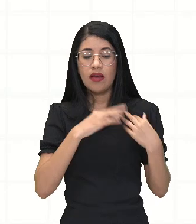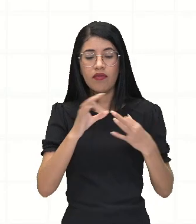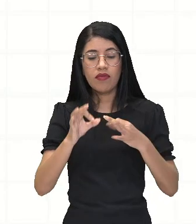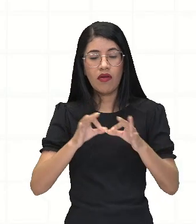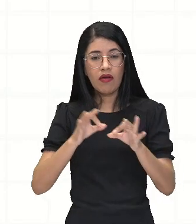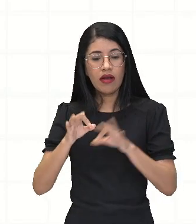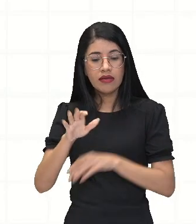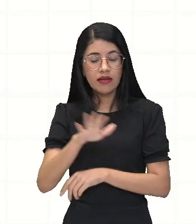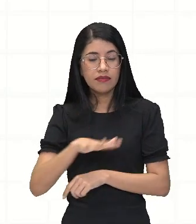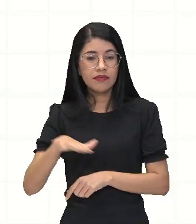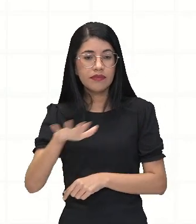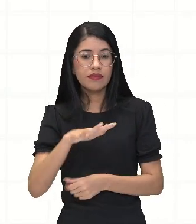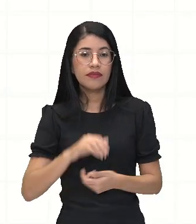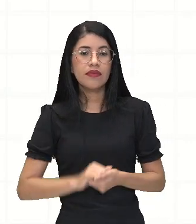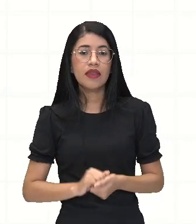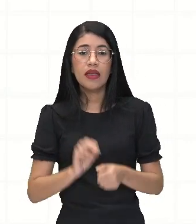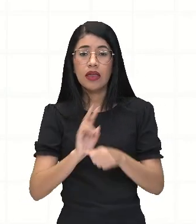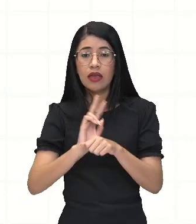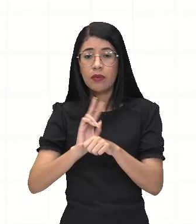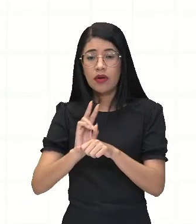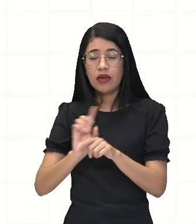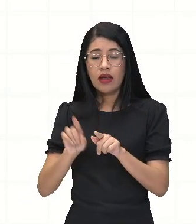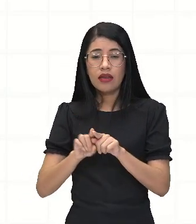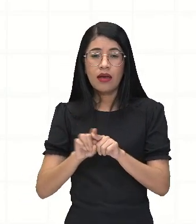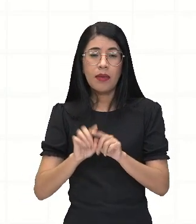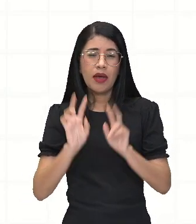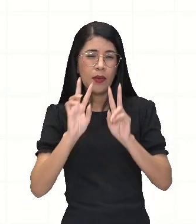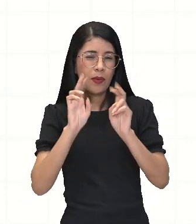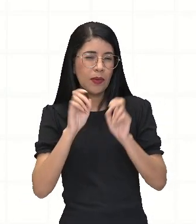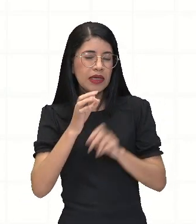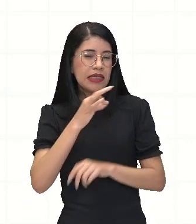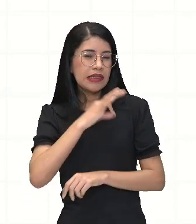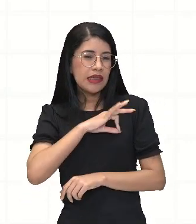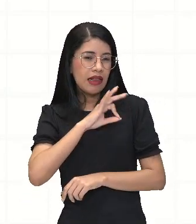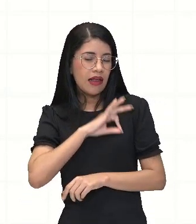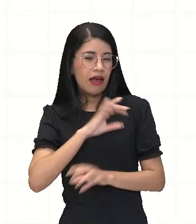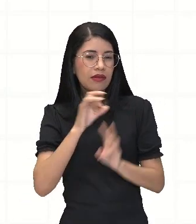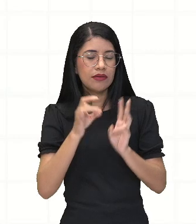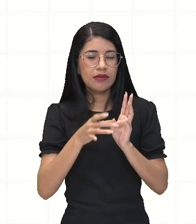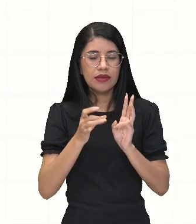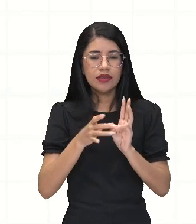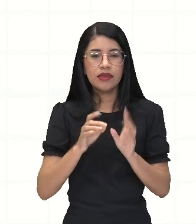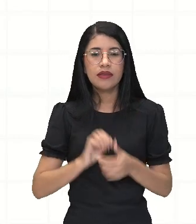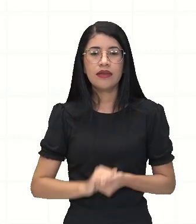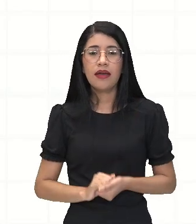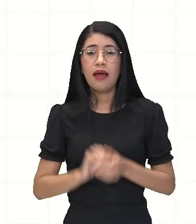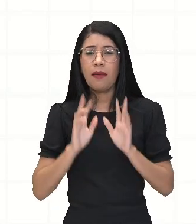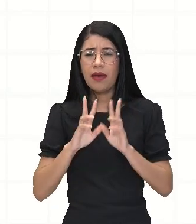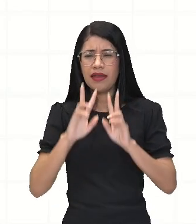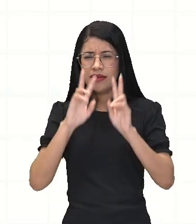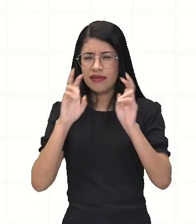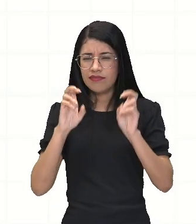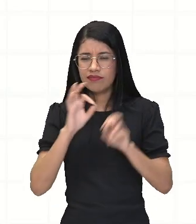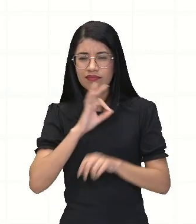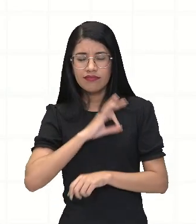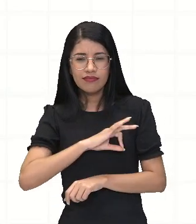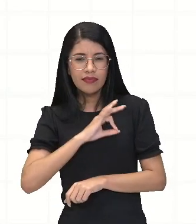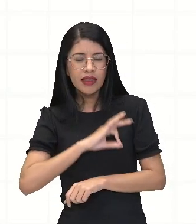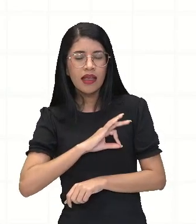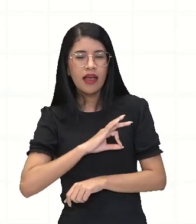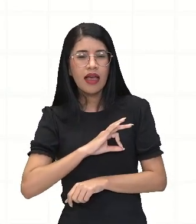região, além de monitorar o pagamento dos salários aos indígenas, e um salário aqui com bastante aspas,